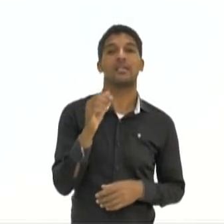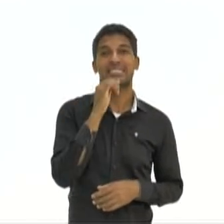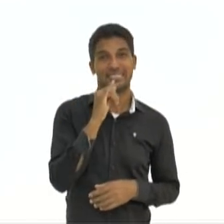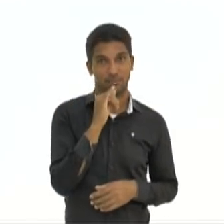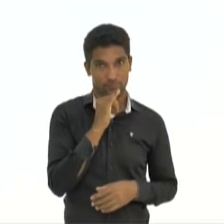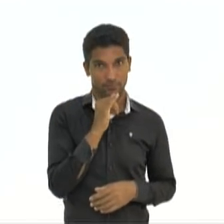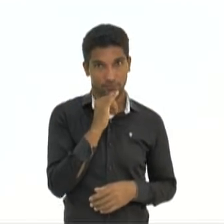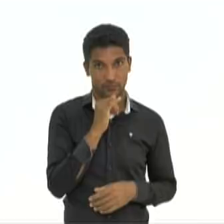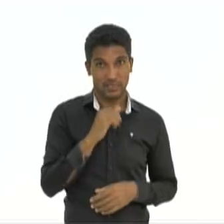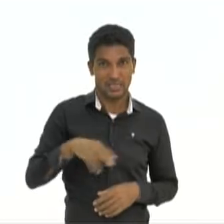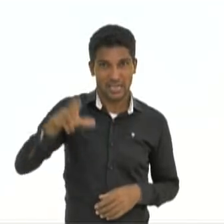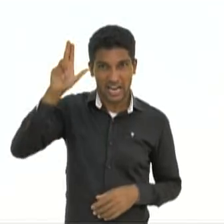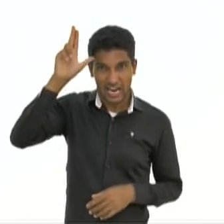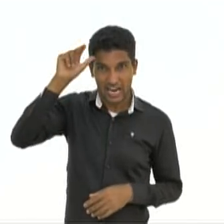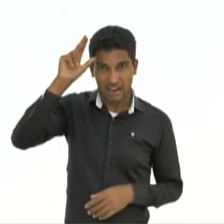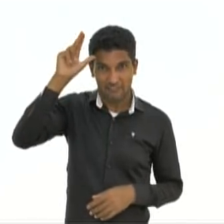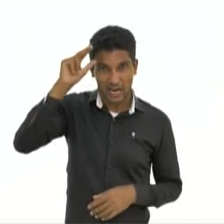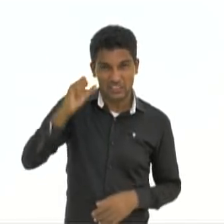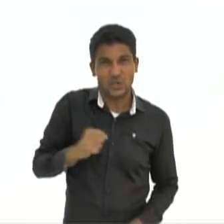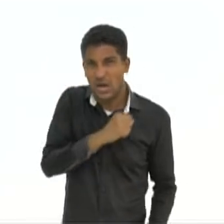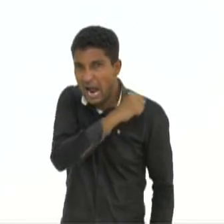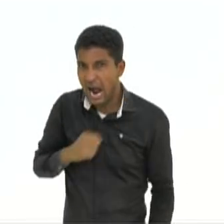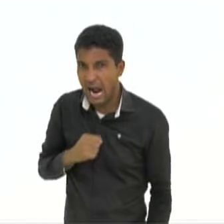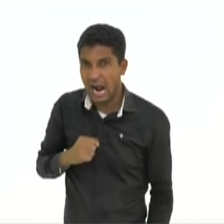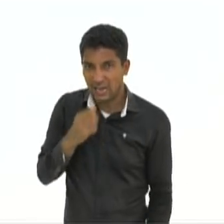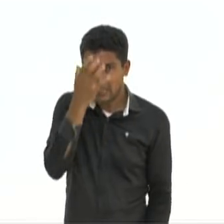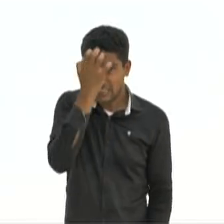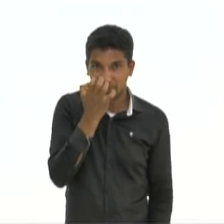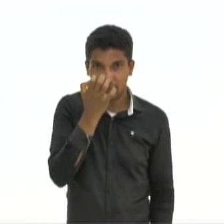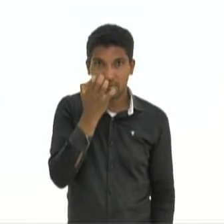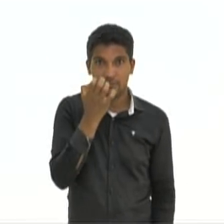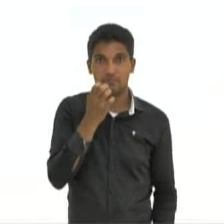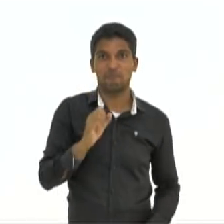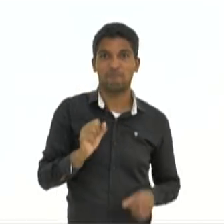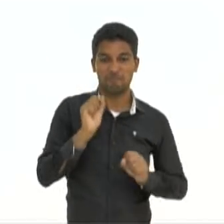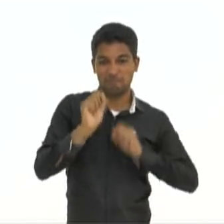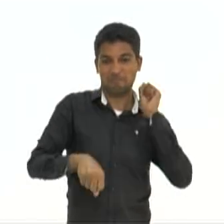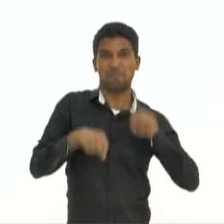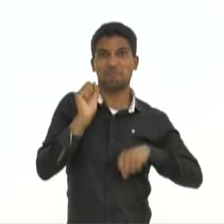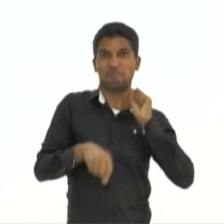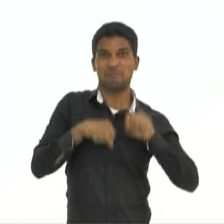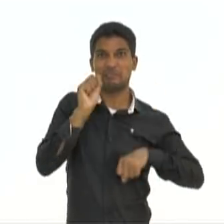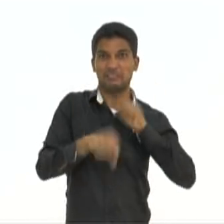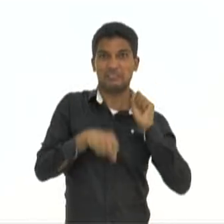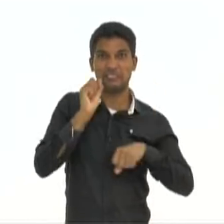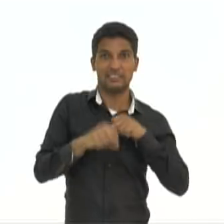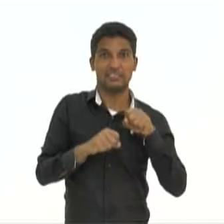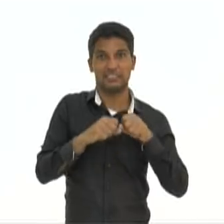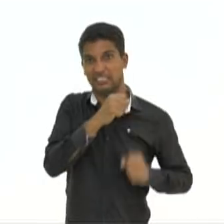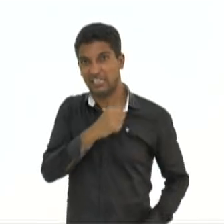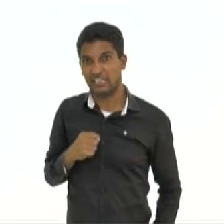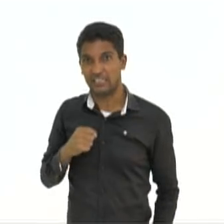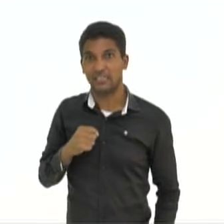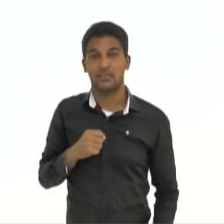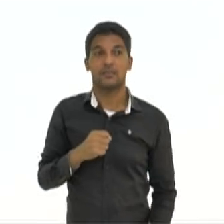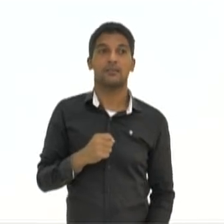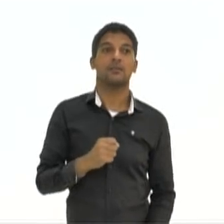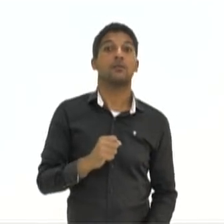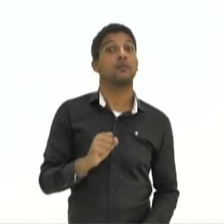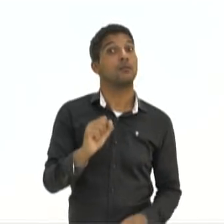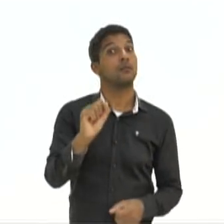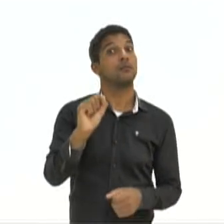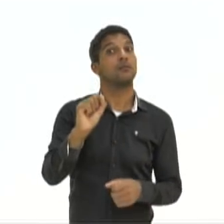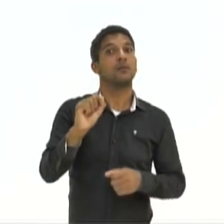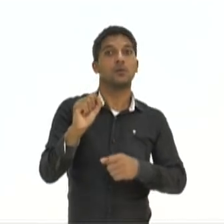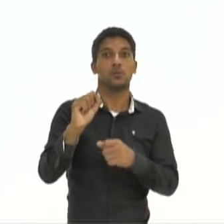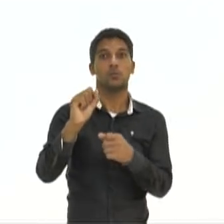na explicativa também a palavra sugere uma explicação, por meio das nossas conjunções ali, porque, que, pois,